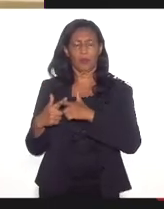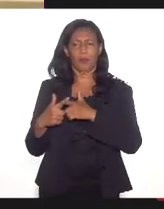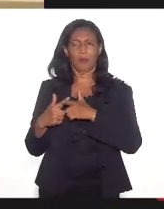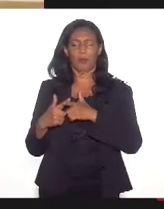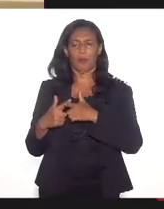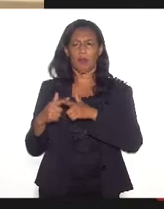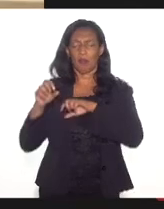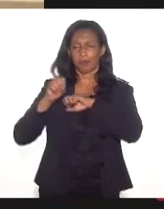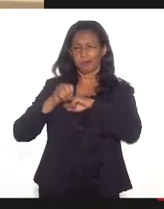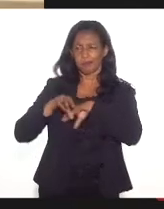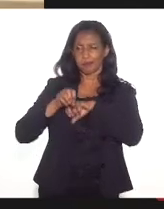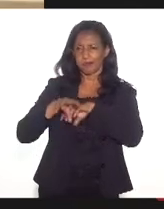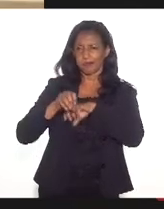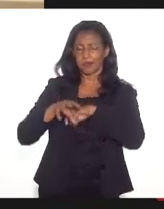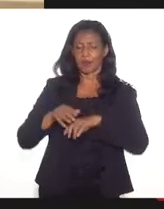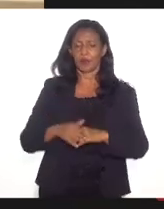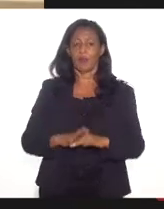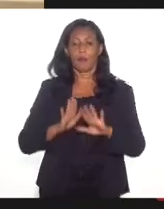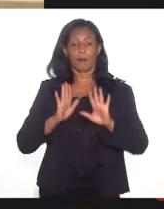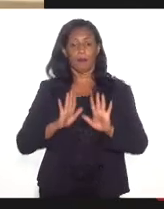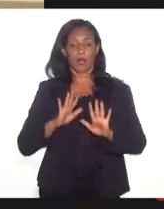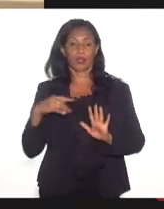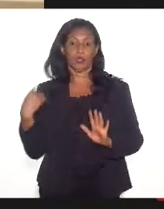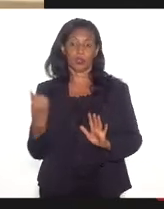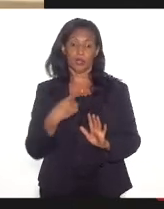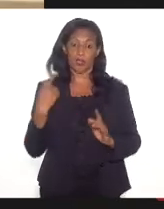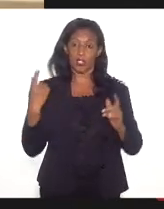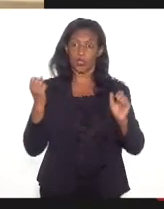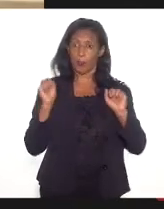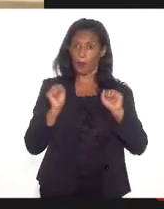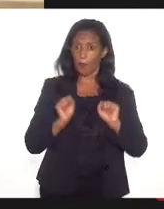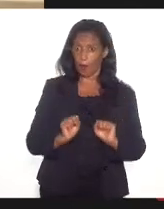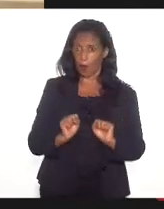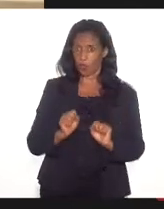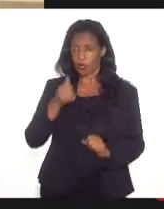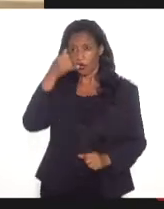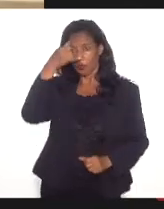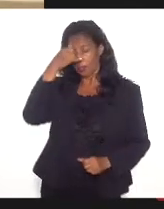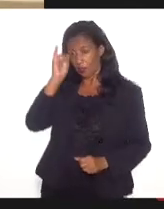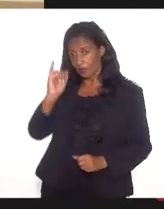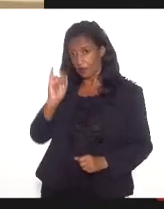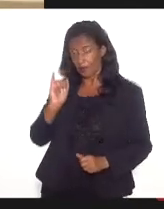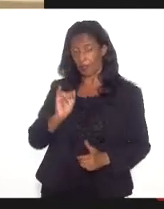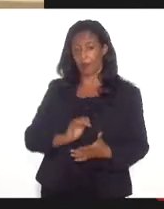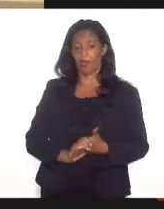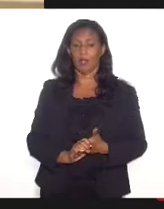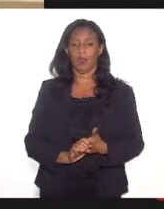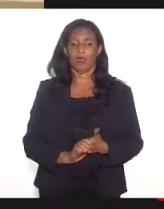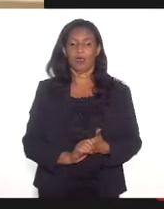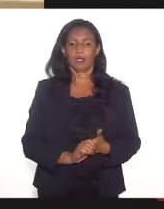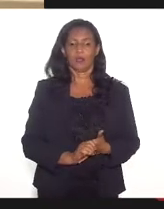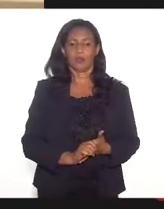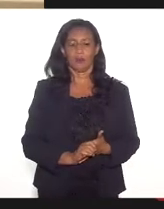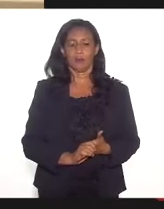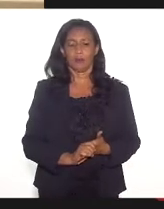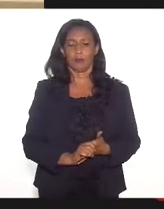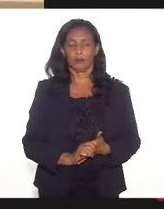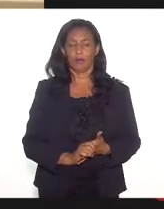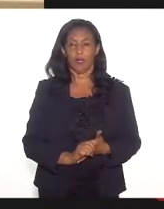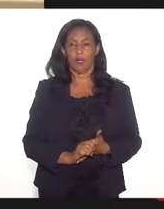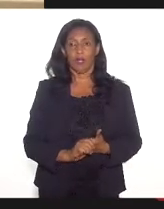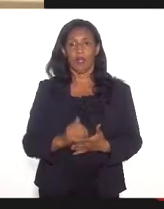ensino, mas que a gente deve e pode prever as questões relacionadas à